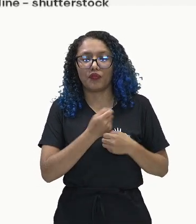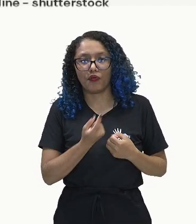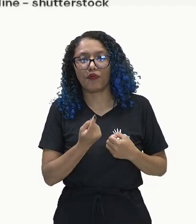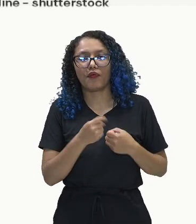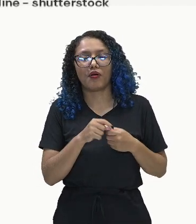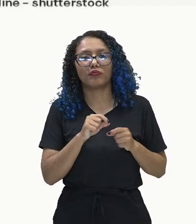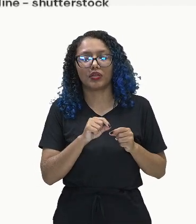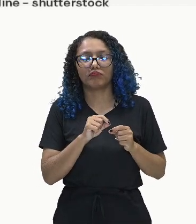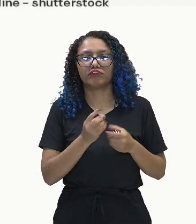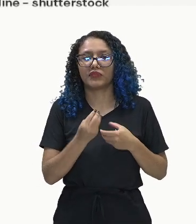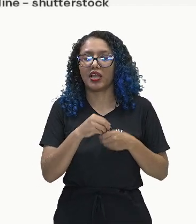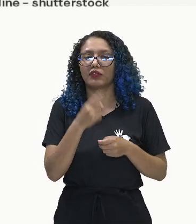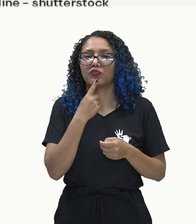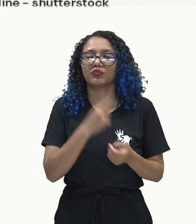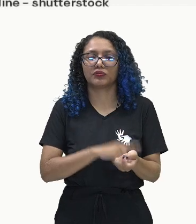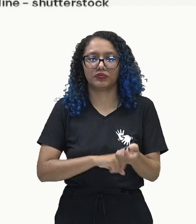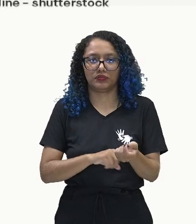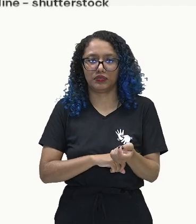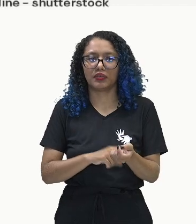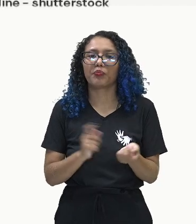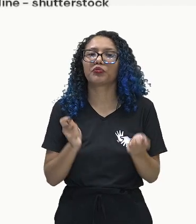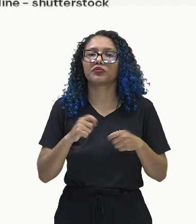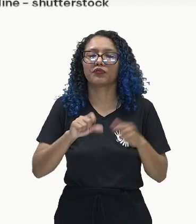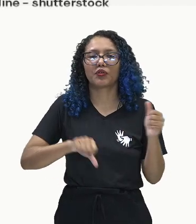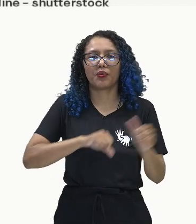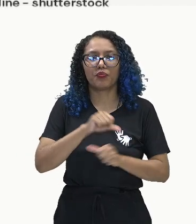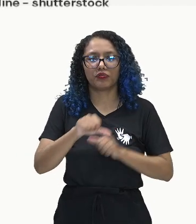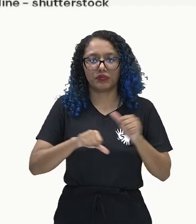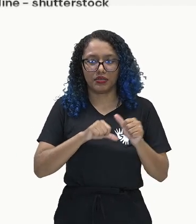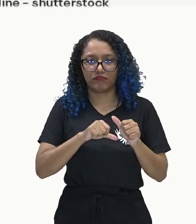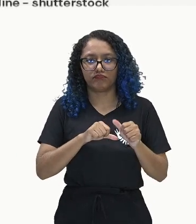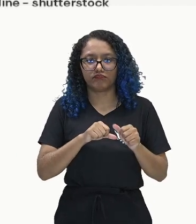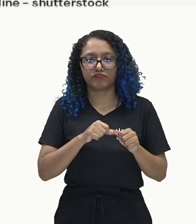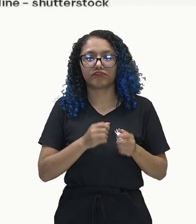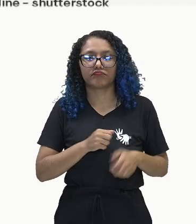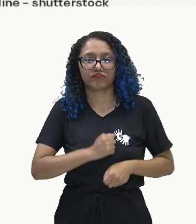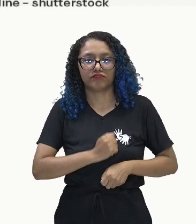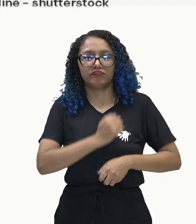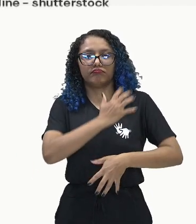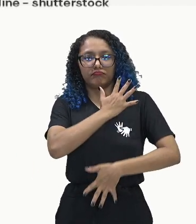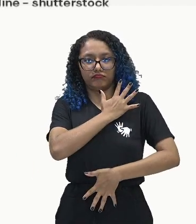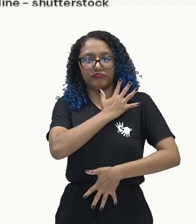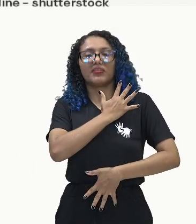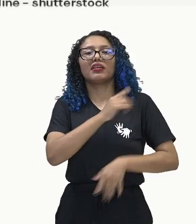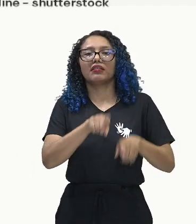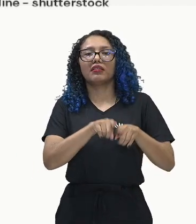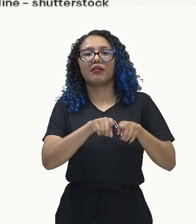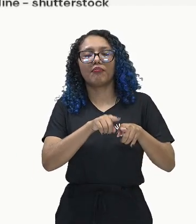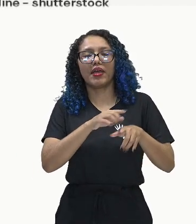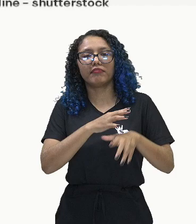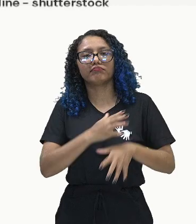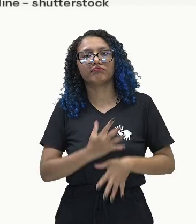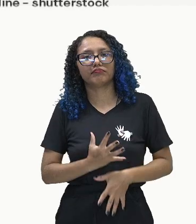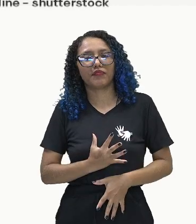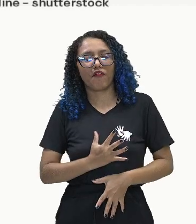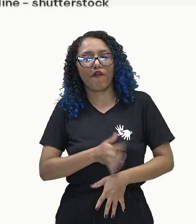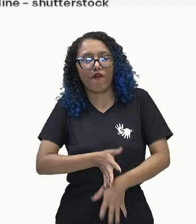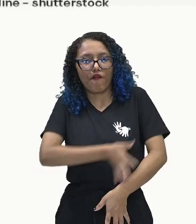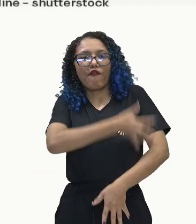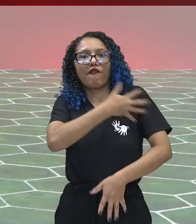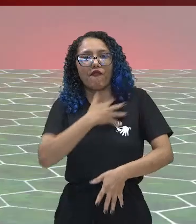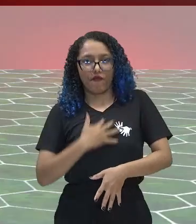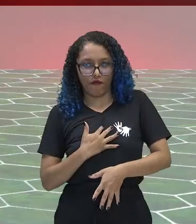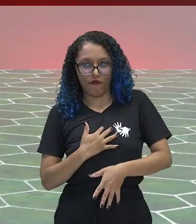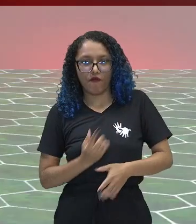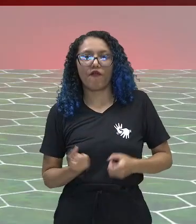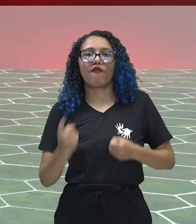Então, eles fazem essa troca de ida e de volta. Então, nós temos que, como